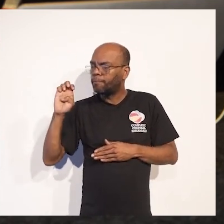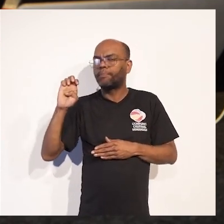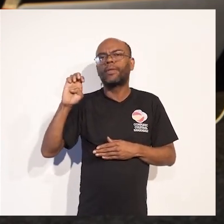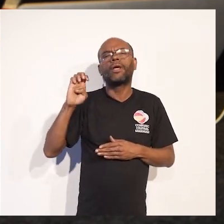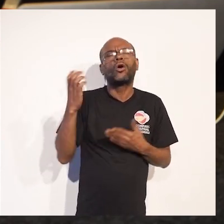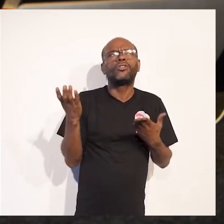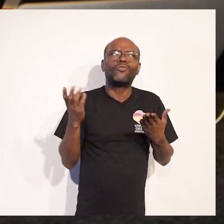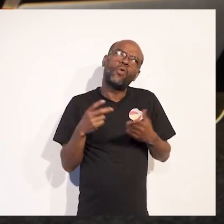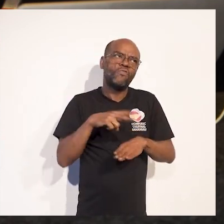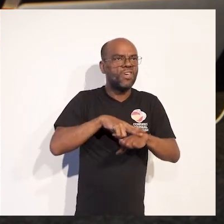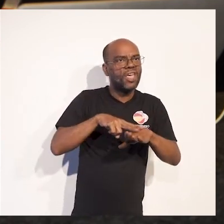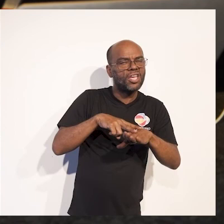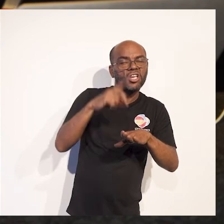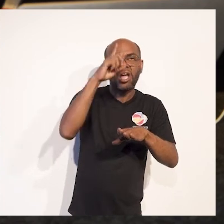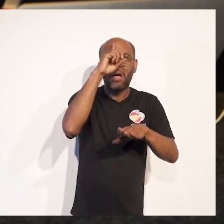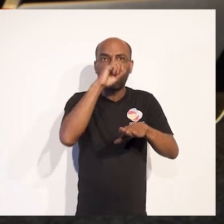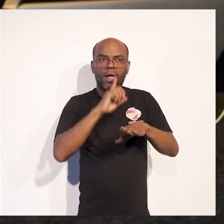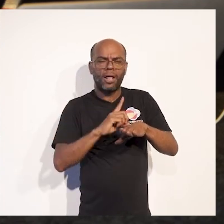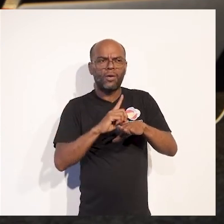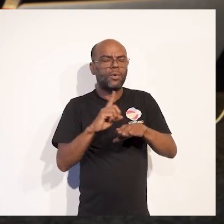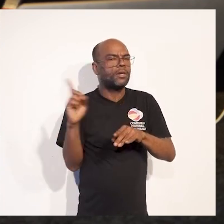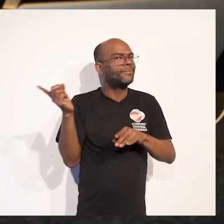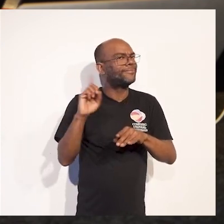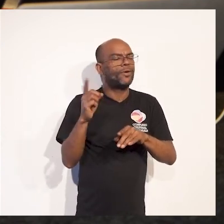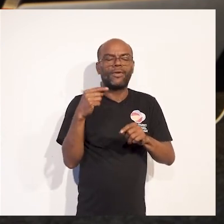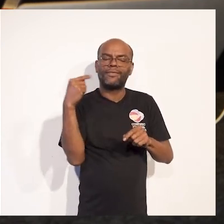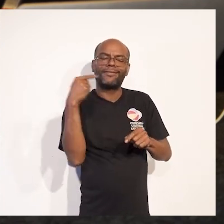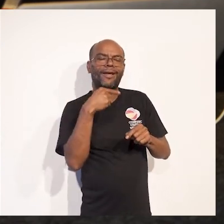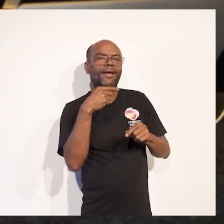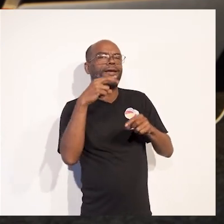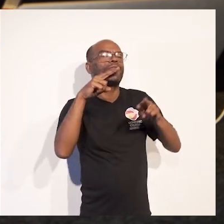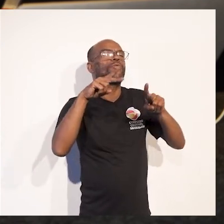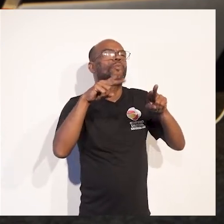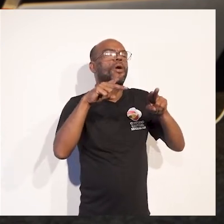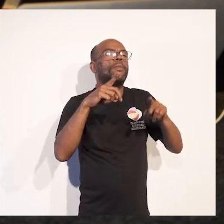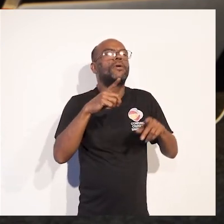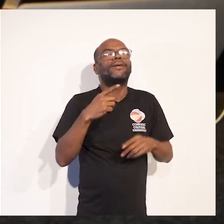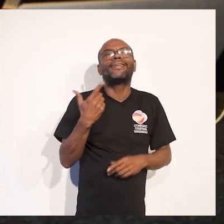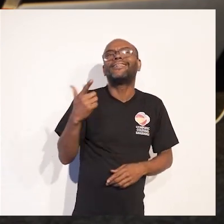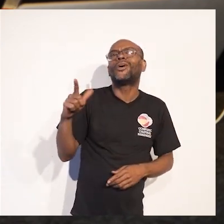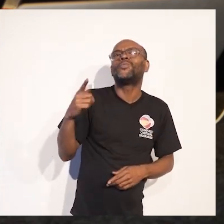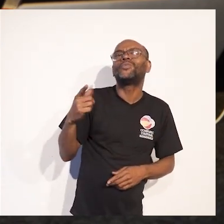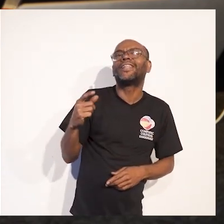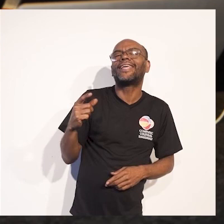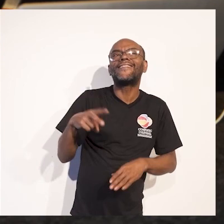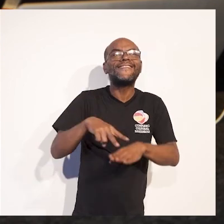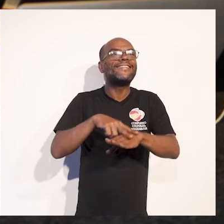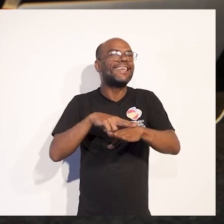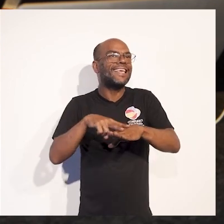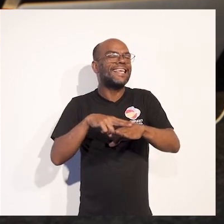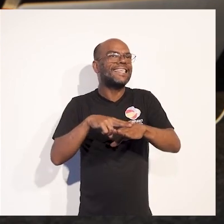objeto verde ou amarelo, eles não iam se comportar como verde ou amarelo, porque não existe luz verde e